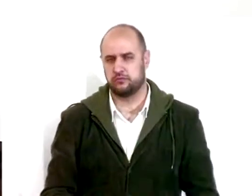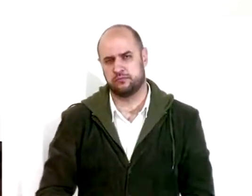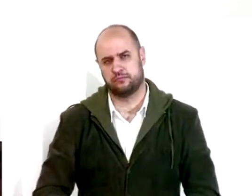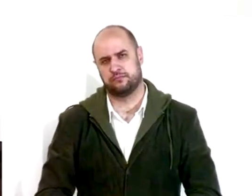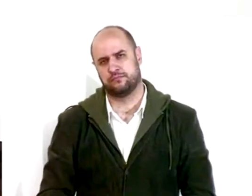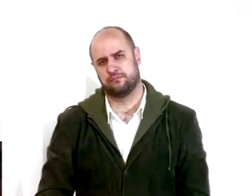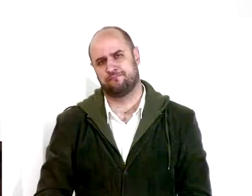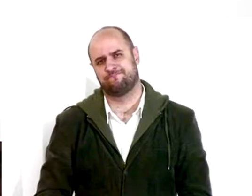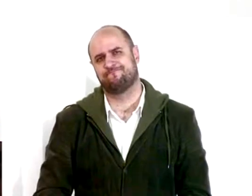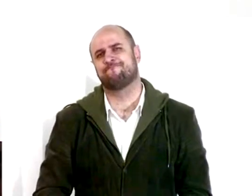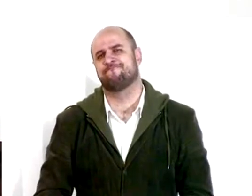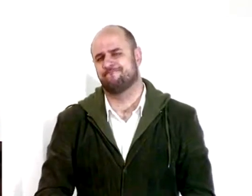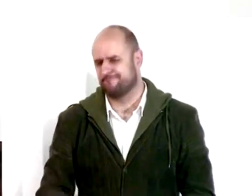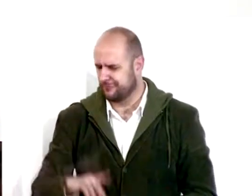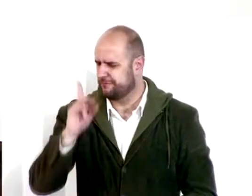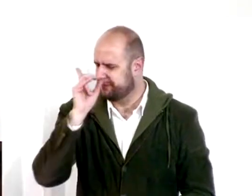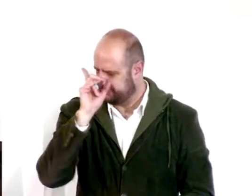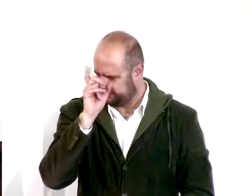Que dureza, queridos,